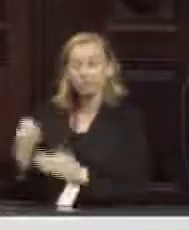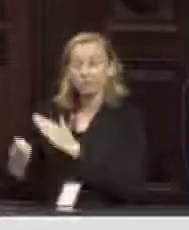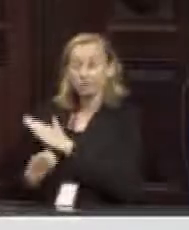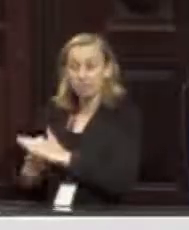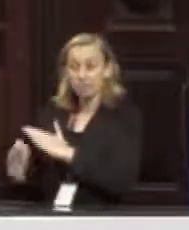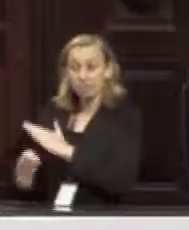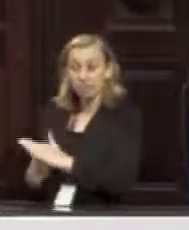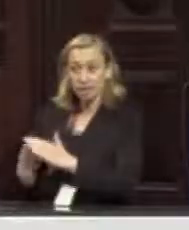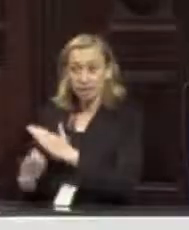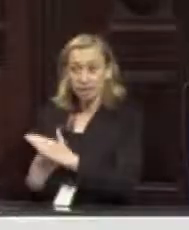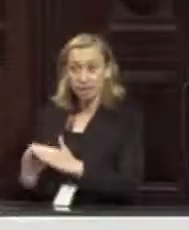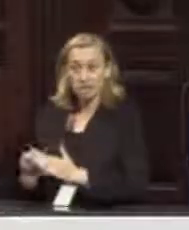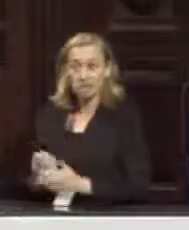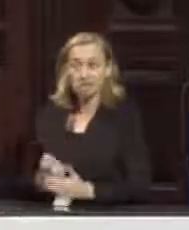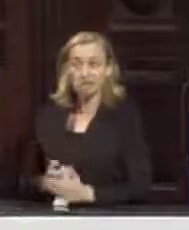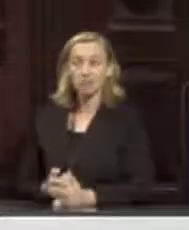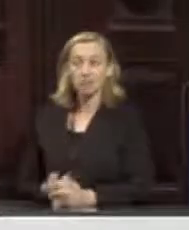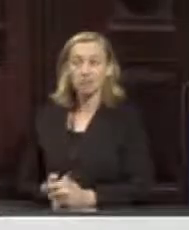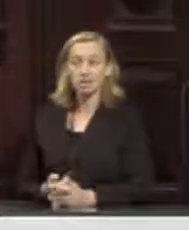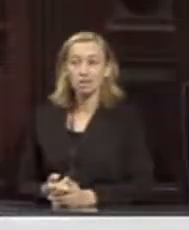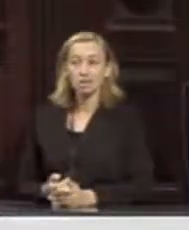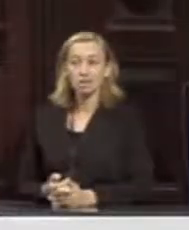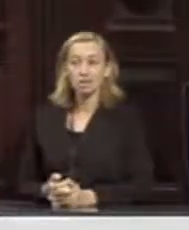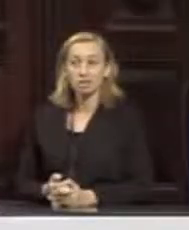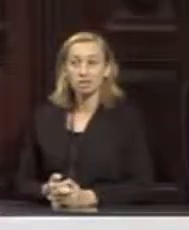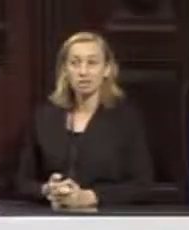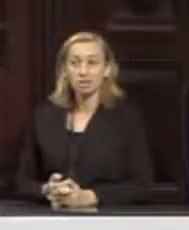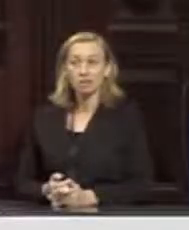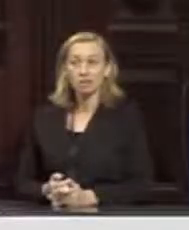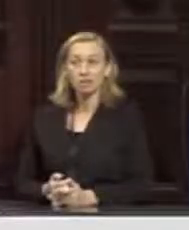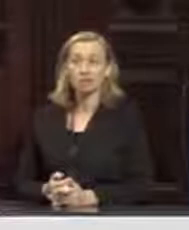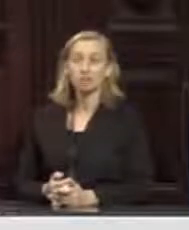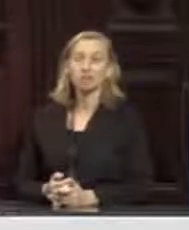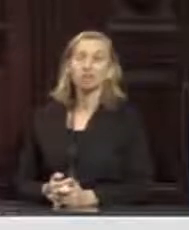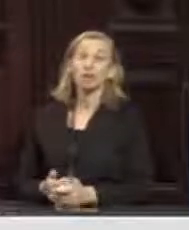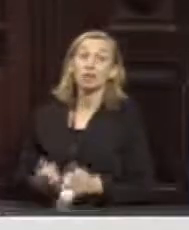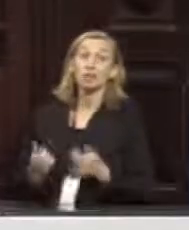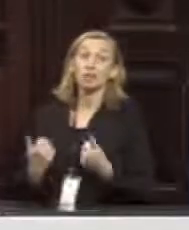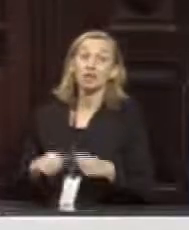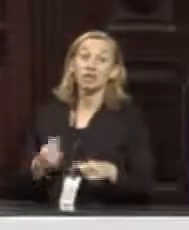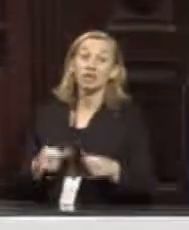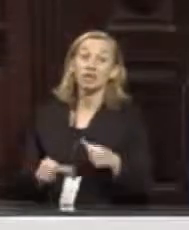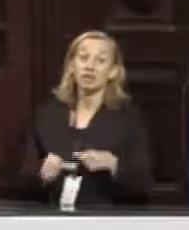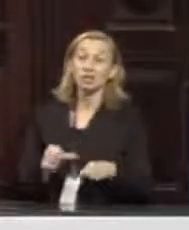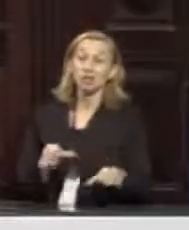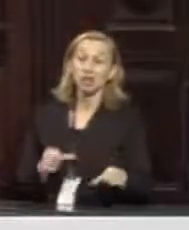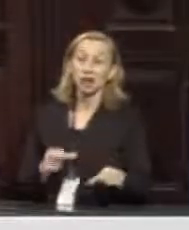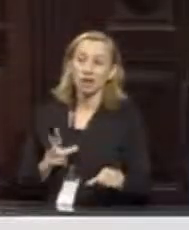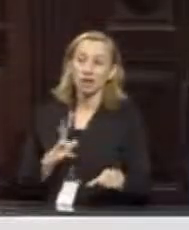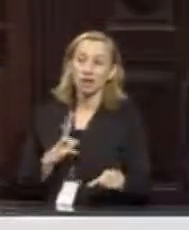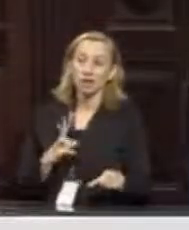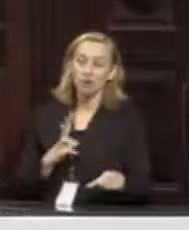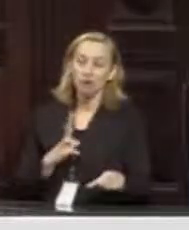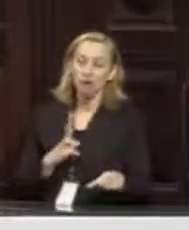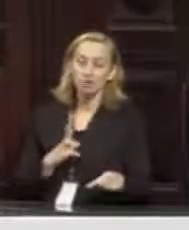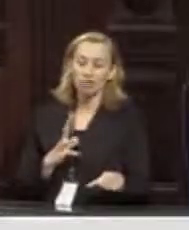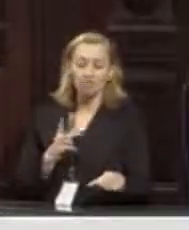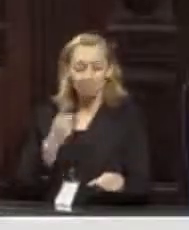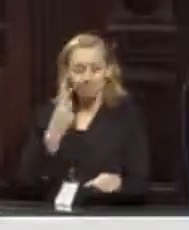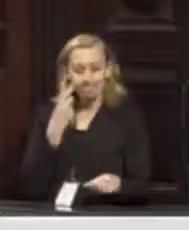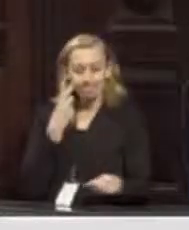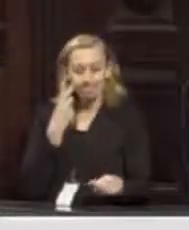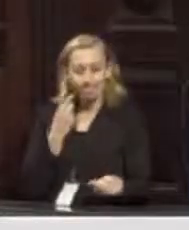governo, deverão passar para a iniciativa privada. Então veja bem